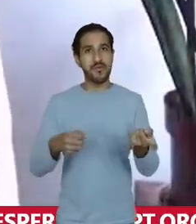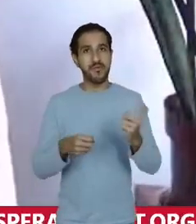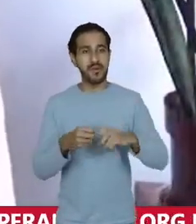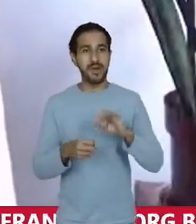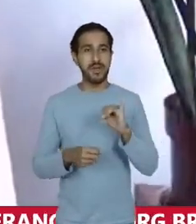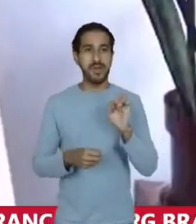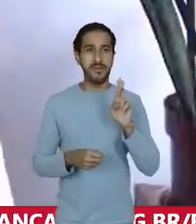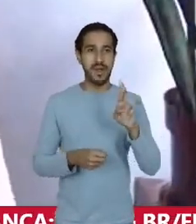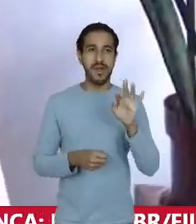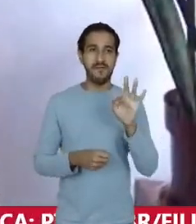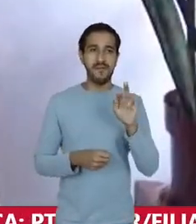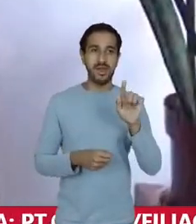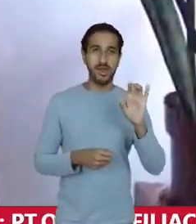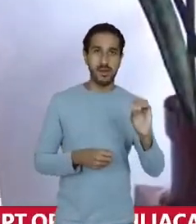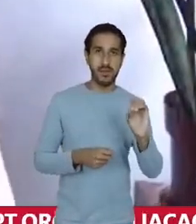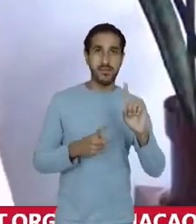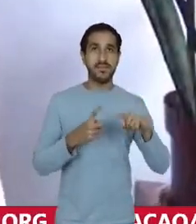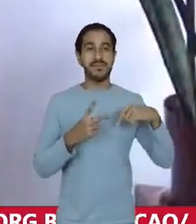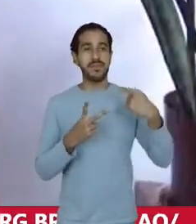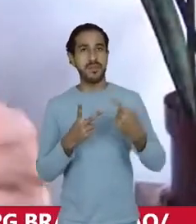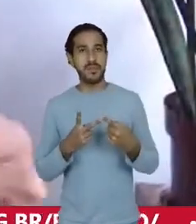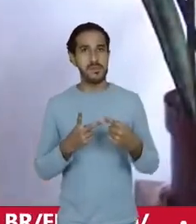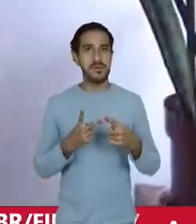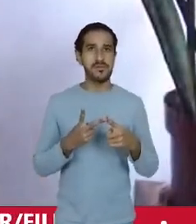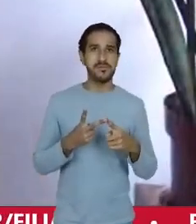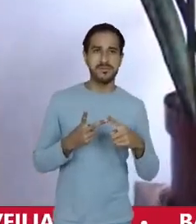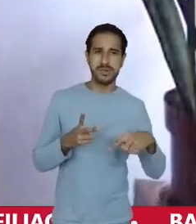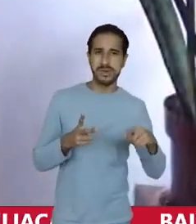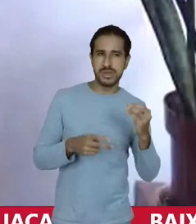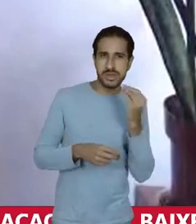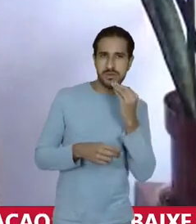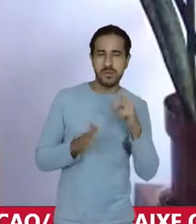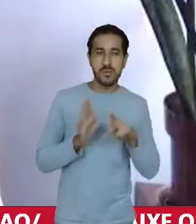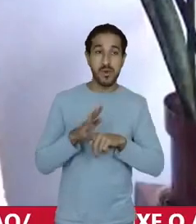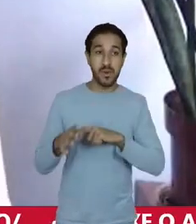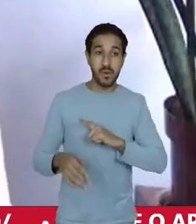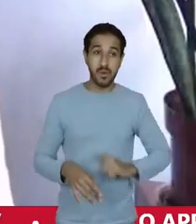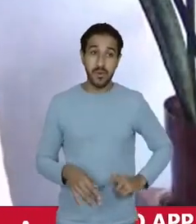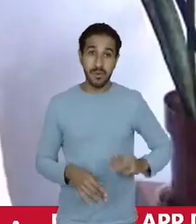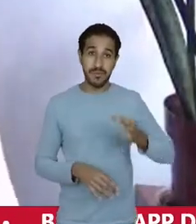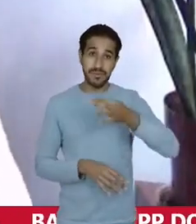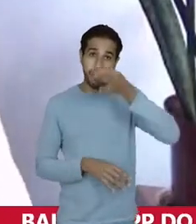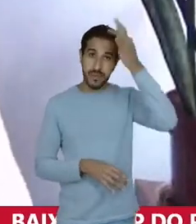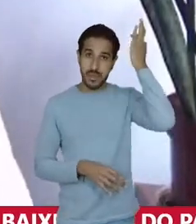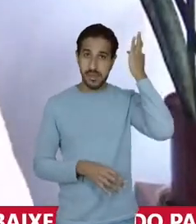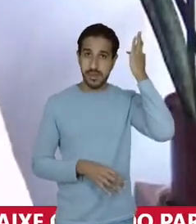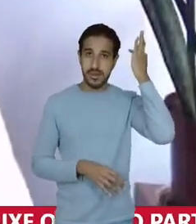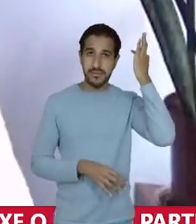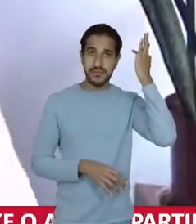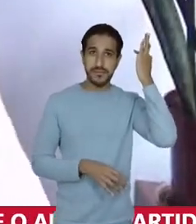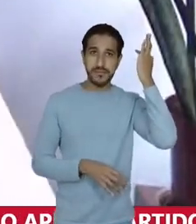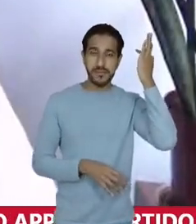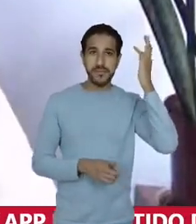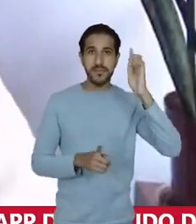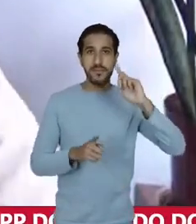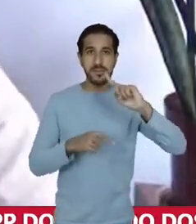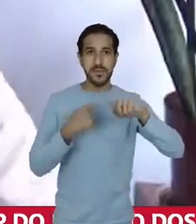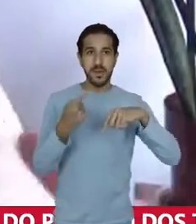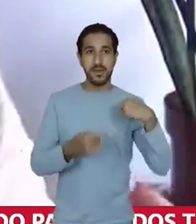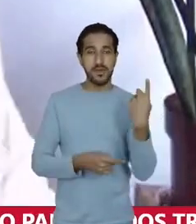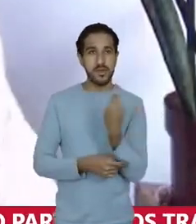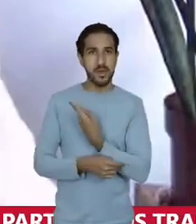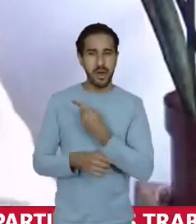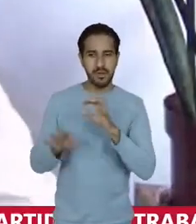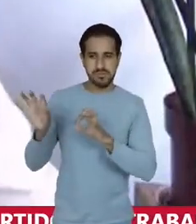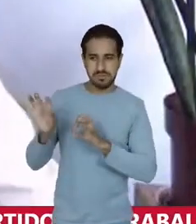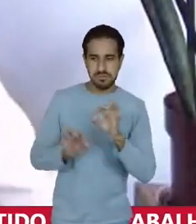governo Itamar Franco, e depois uma tentativa no governo Temer, que aí logo nós